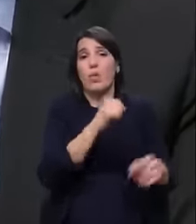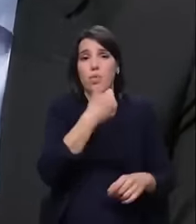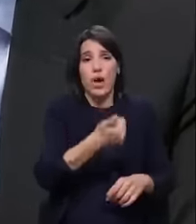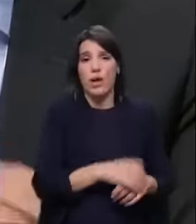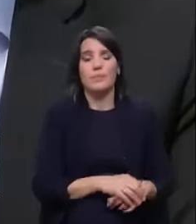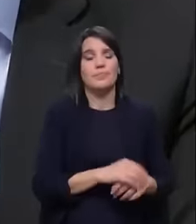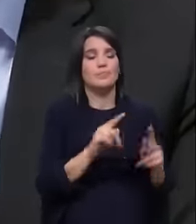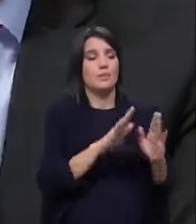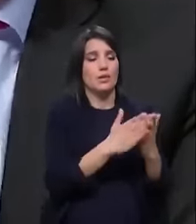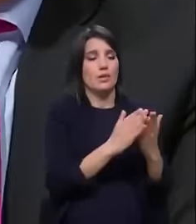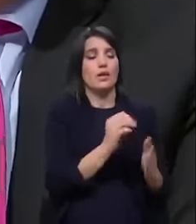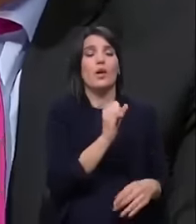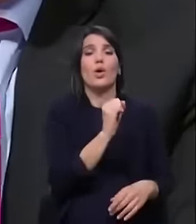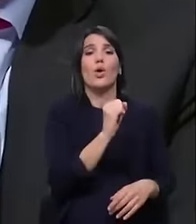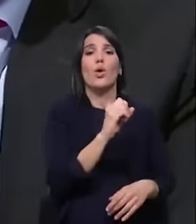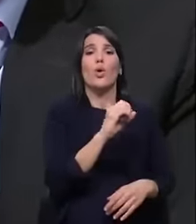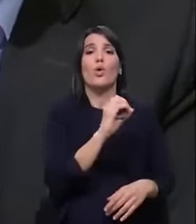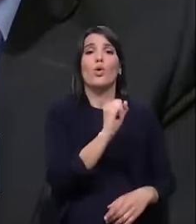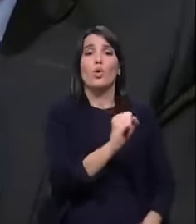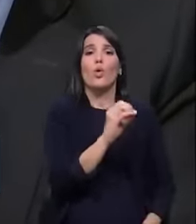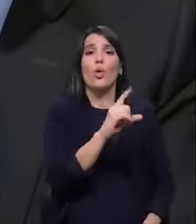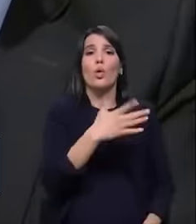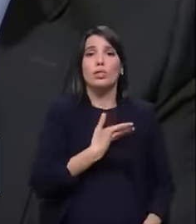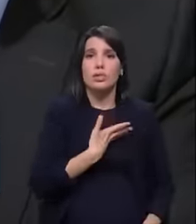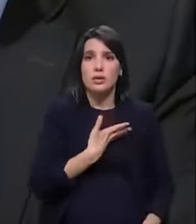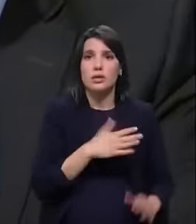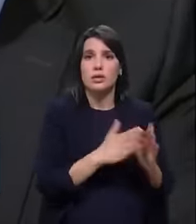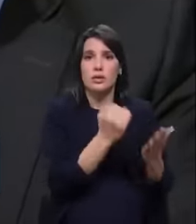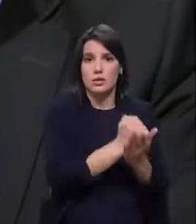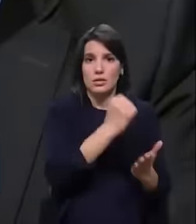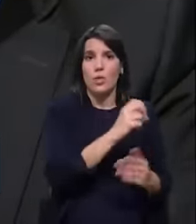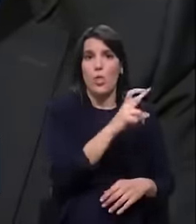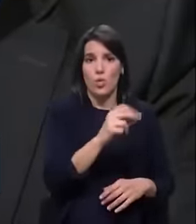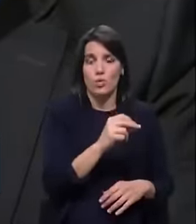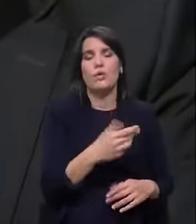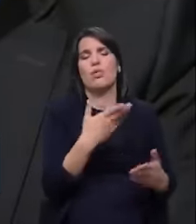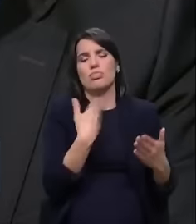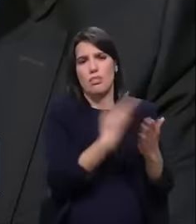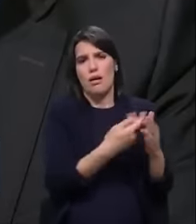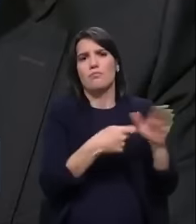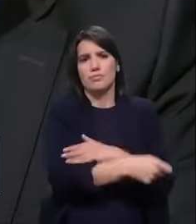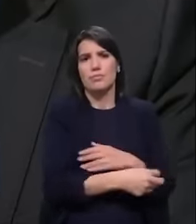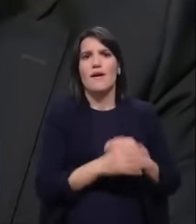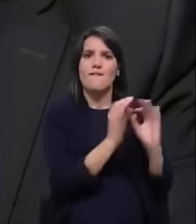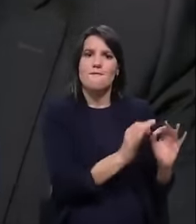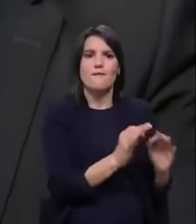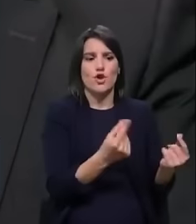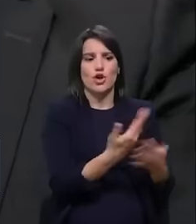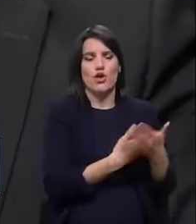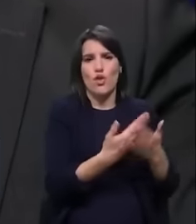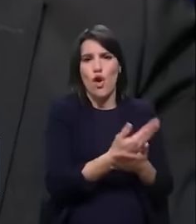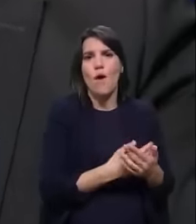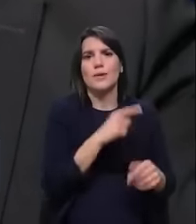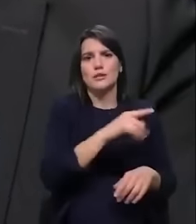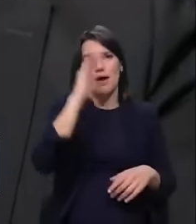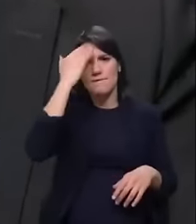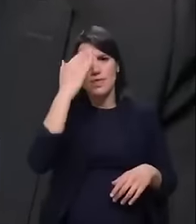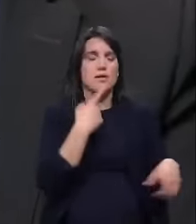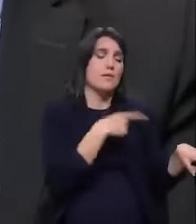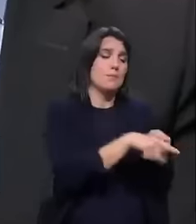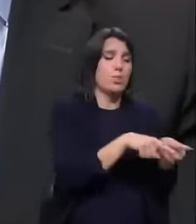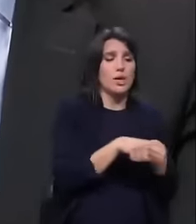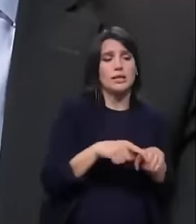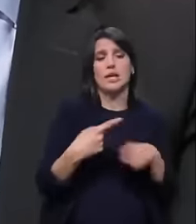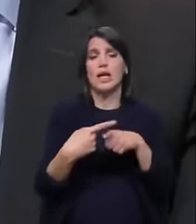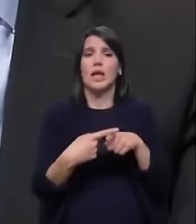Vistos gold. Isso é falso. Vistos gold, que são vistos que facilitam a corrupção. Favores económicos e a promiscuidade entre a política e os